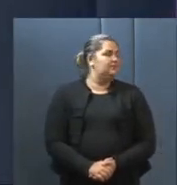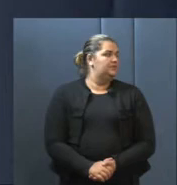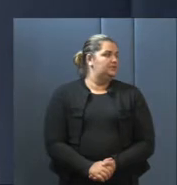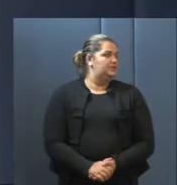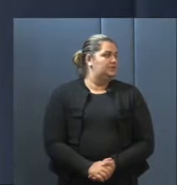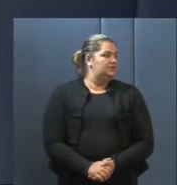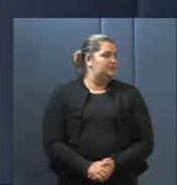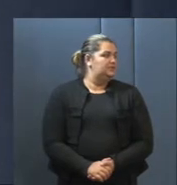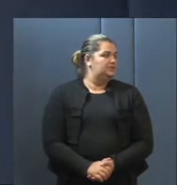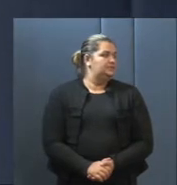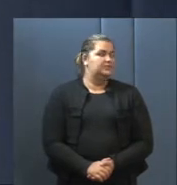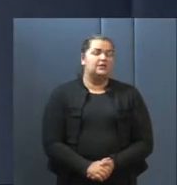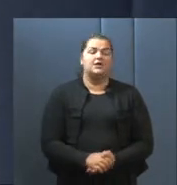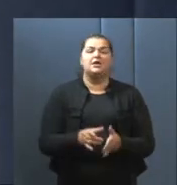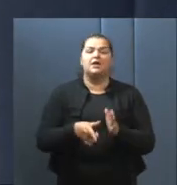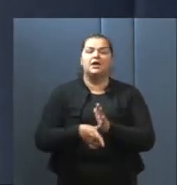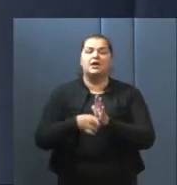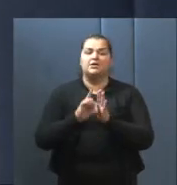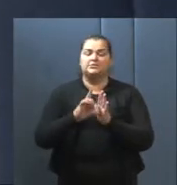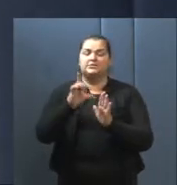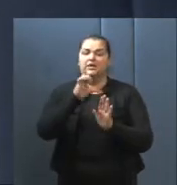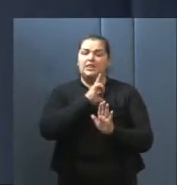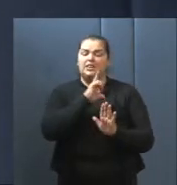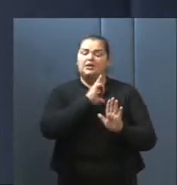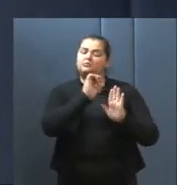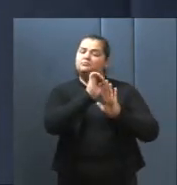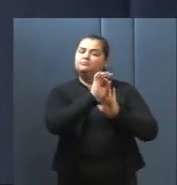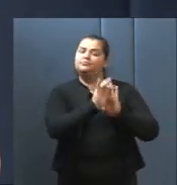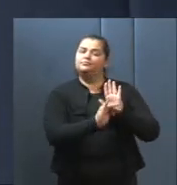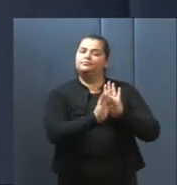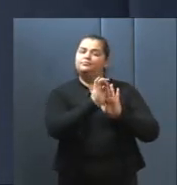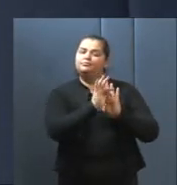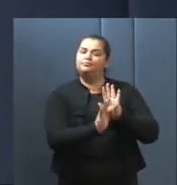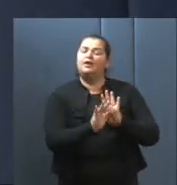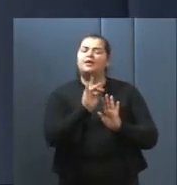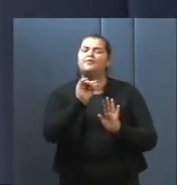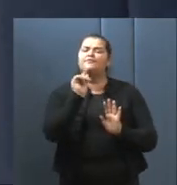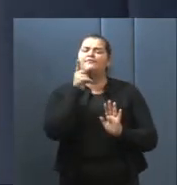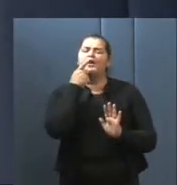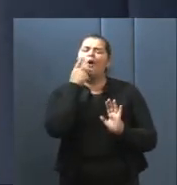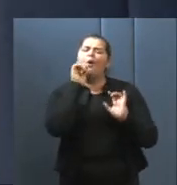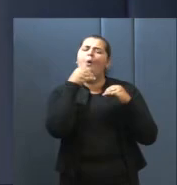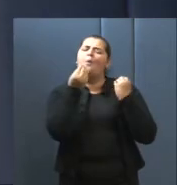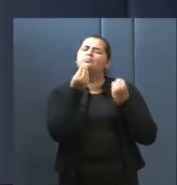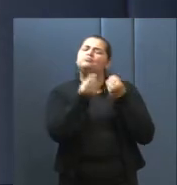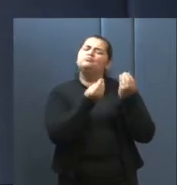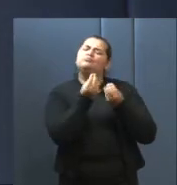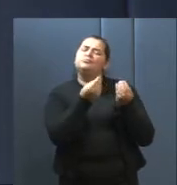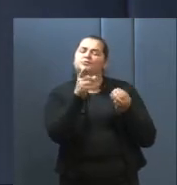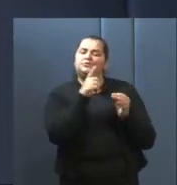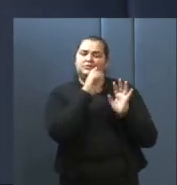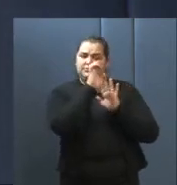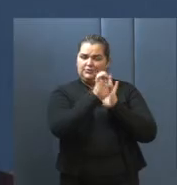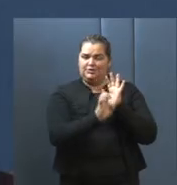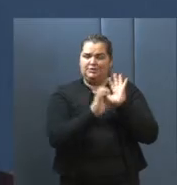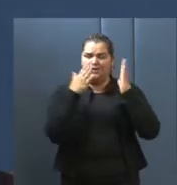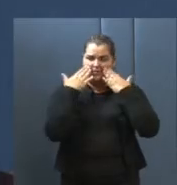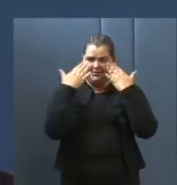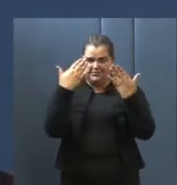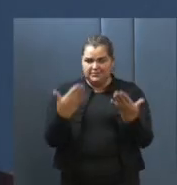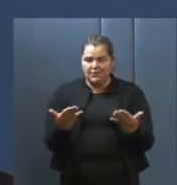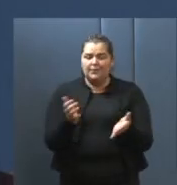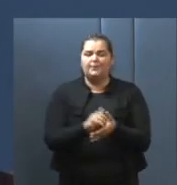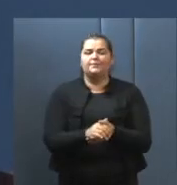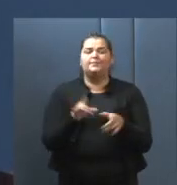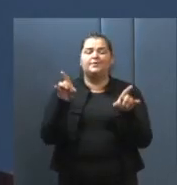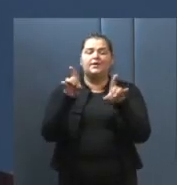Acho que antes mesmo de chegar ao sumário, é importante só para falar como que a gente está pensando a estruturação dessa apresentação.